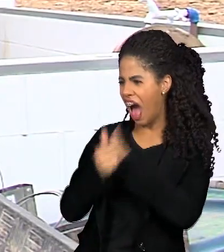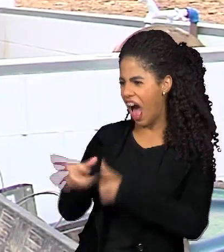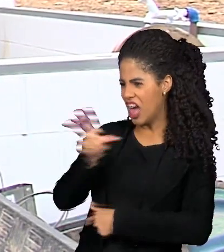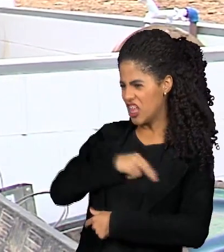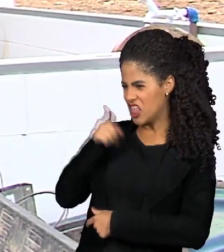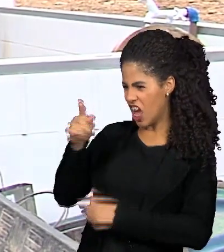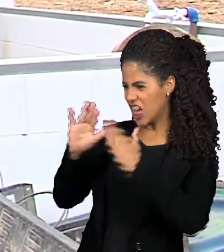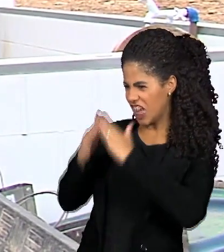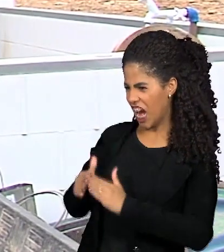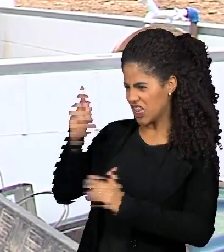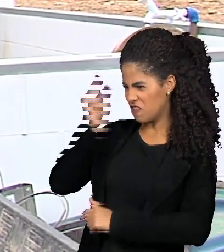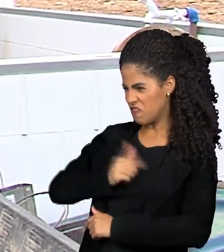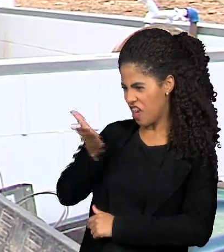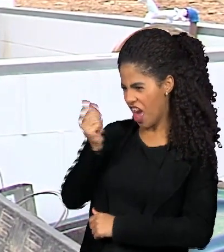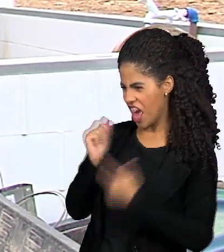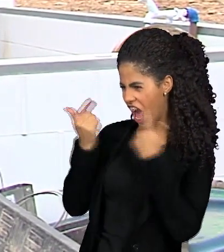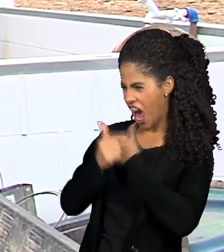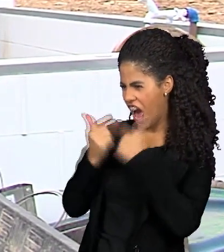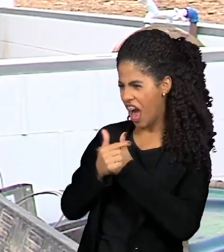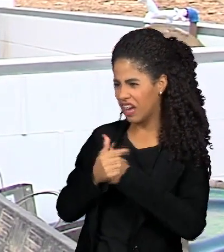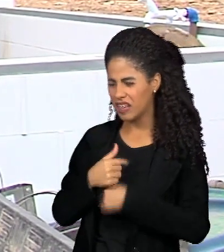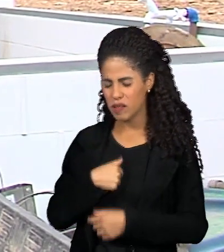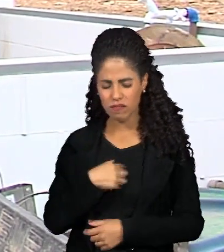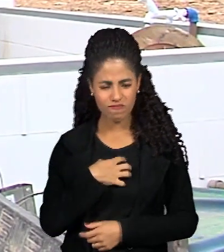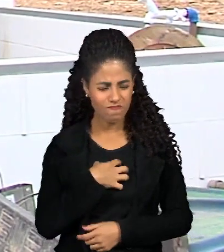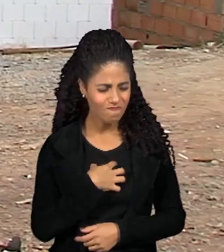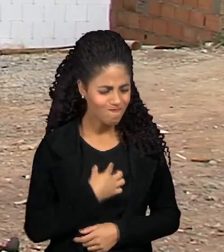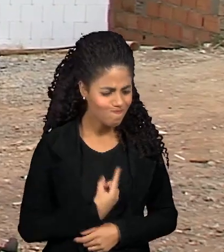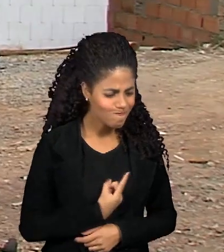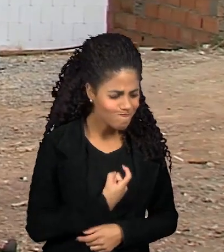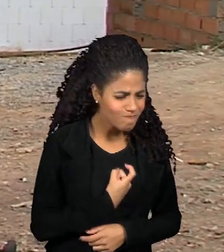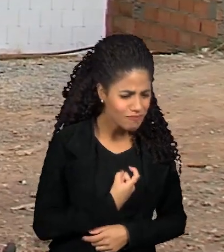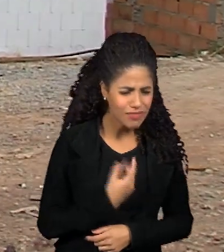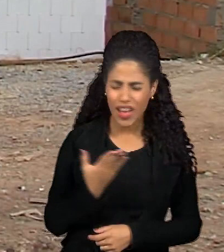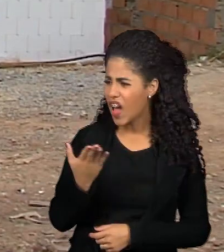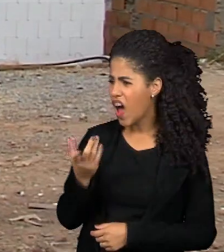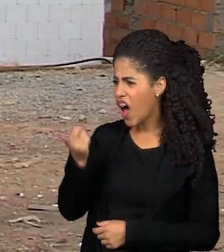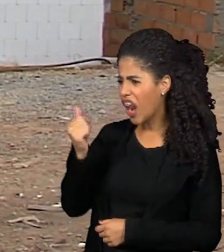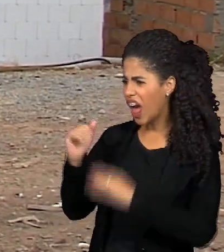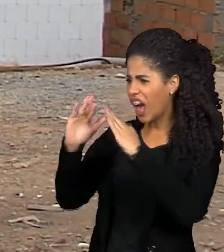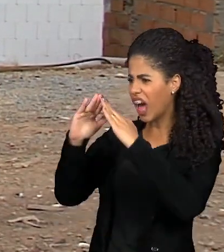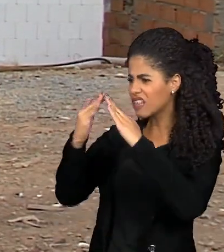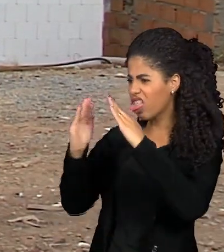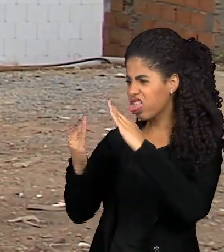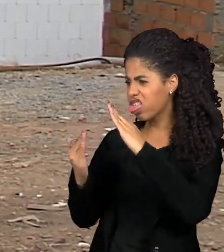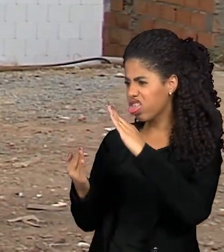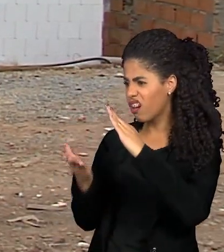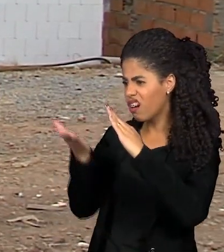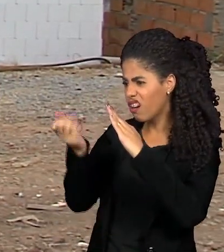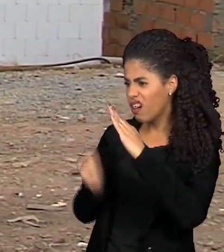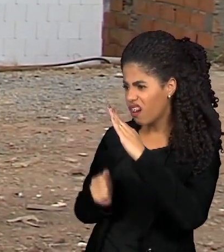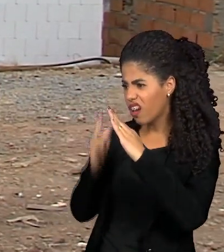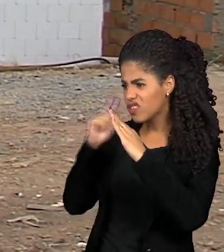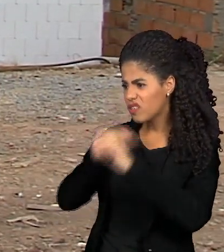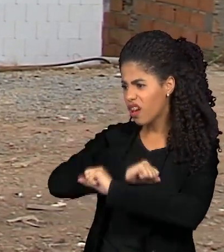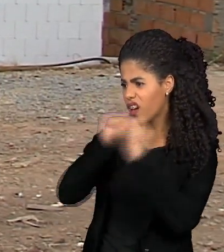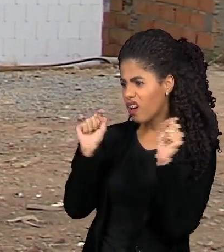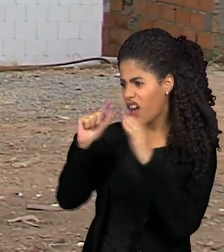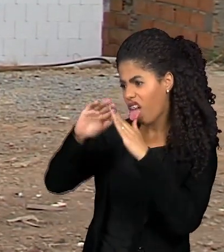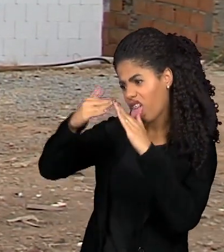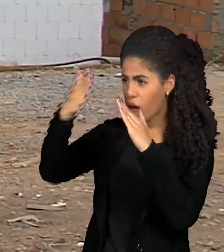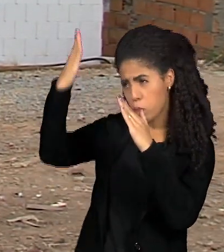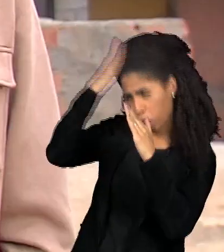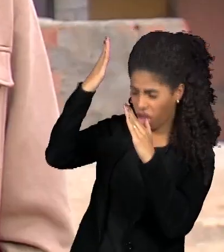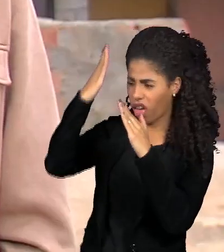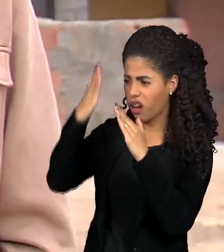guarda-roupa e não sei o quê, que barraco zoado. Olha, não tem nem telha. Uma hora a mulher vai acordar e o telhado vai estar na